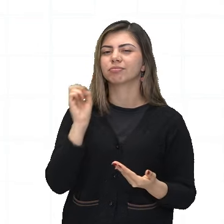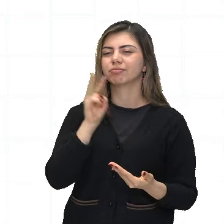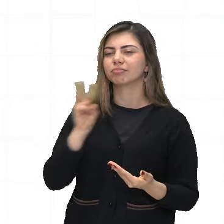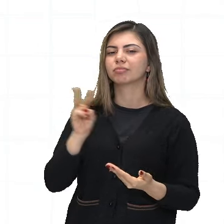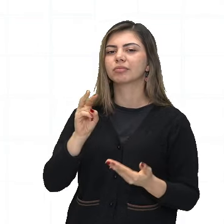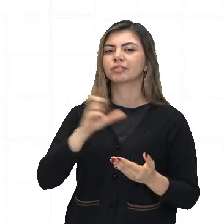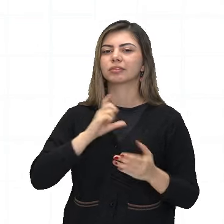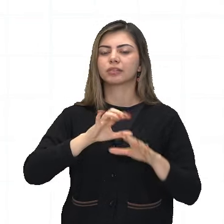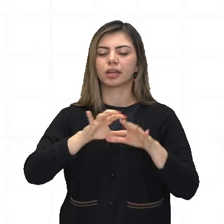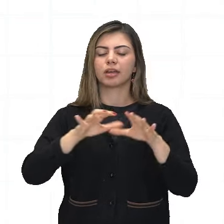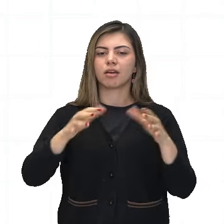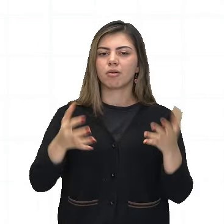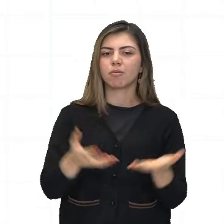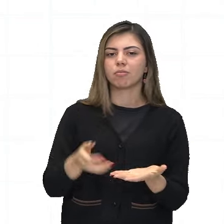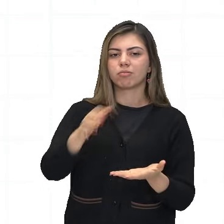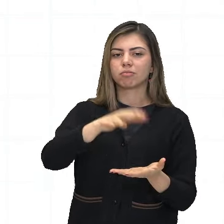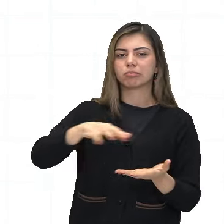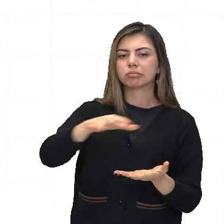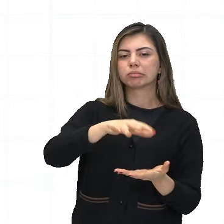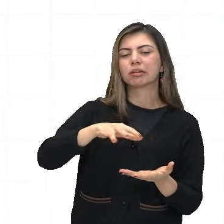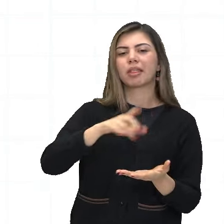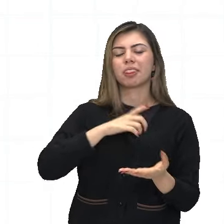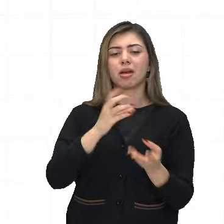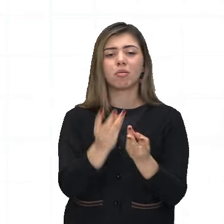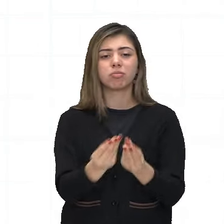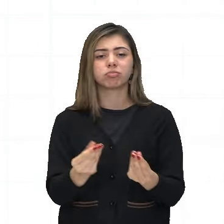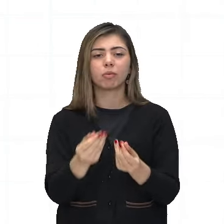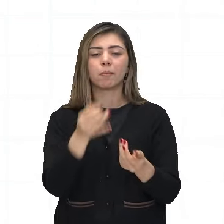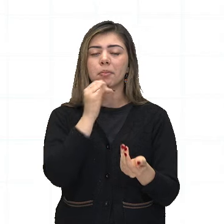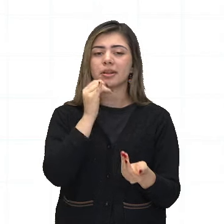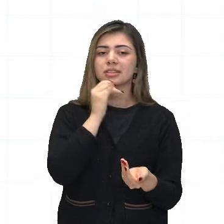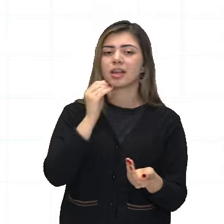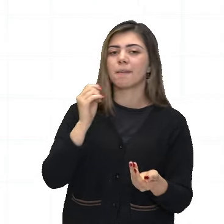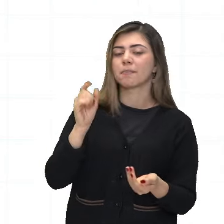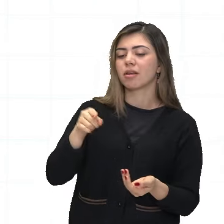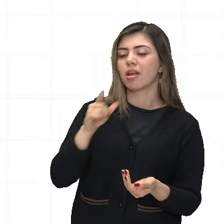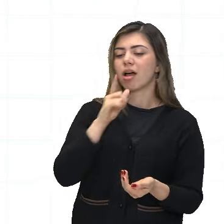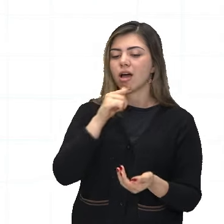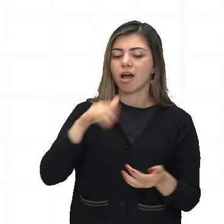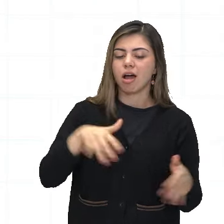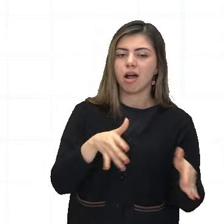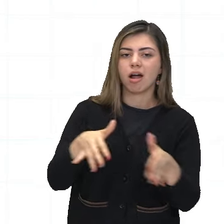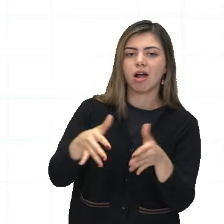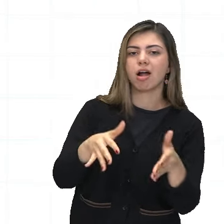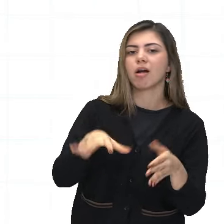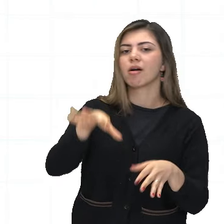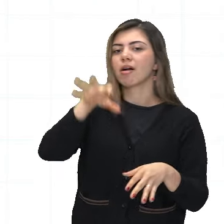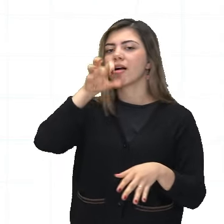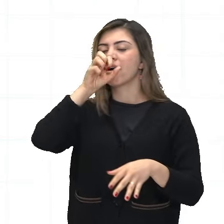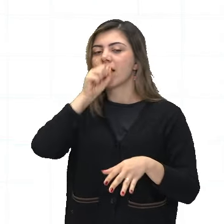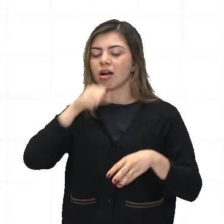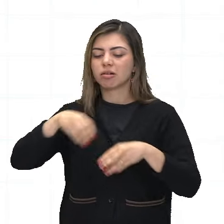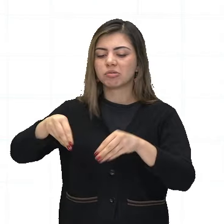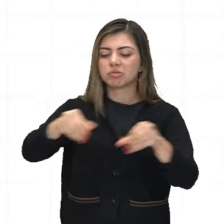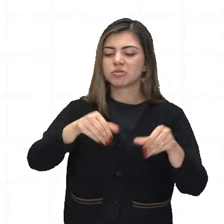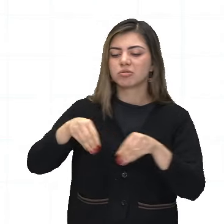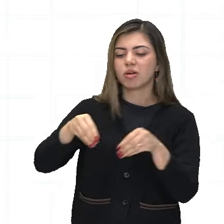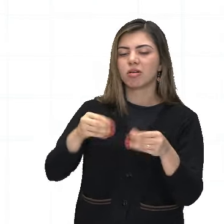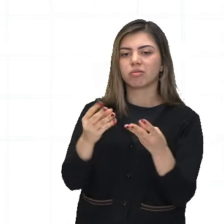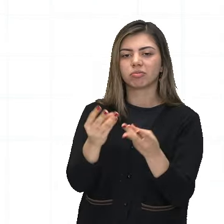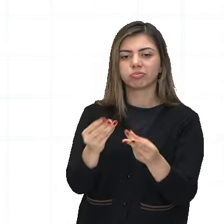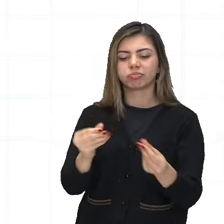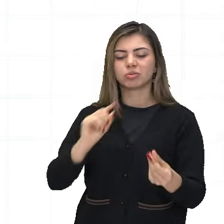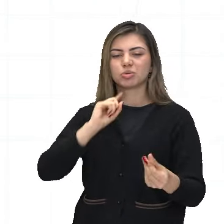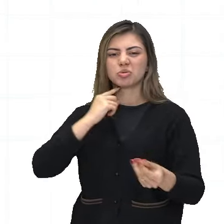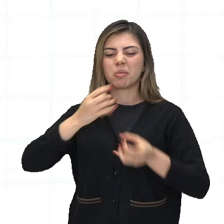poluição do ar da água e do solo bem Como o desmatamento desenfreado representam ameaças